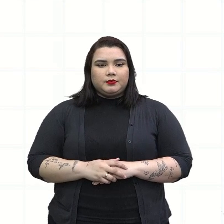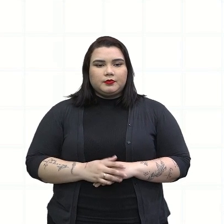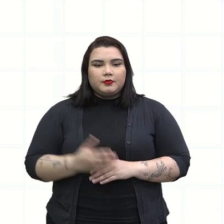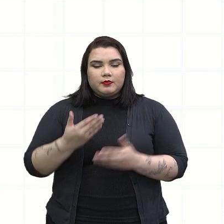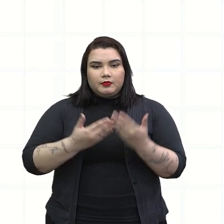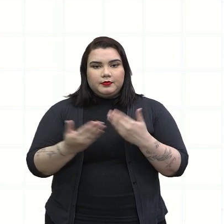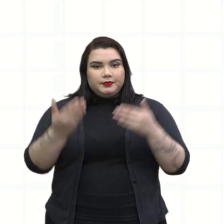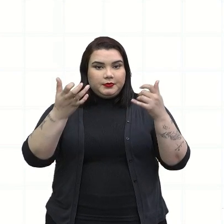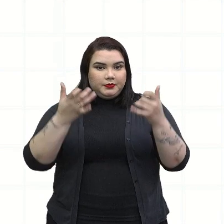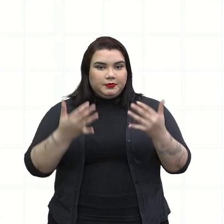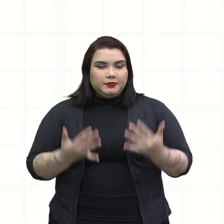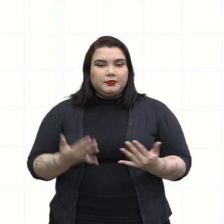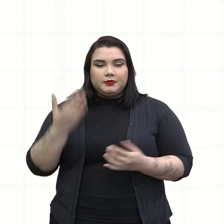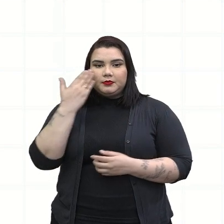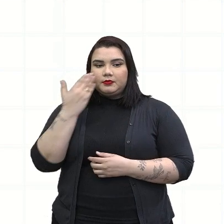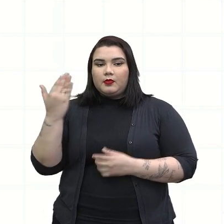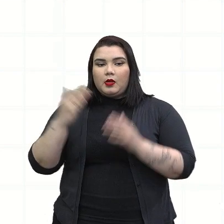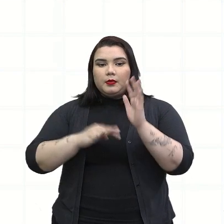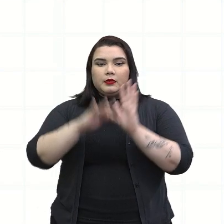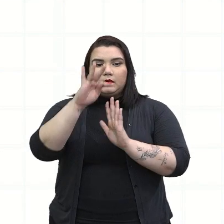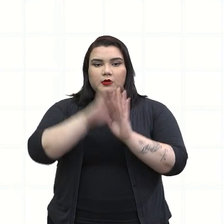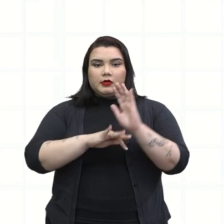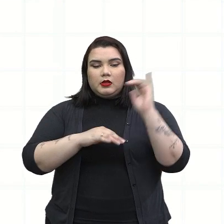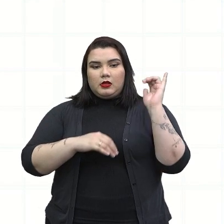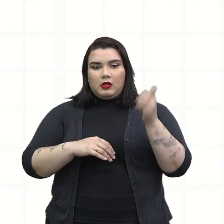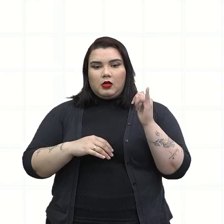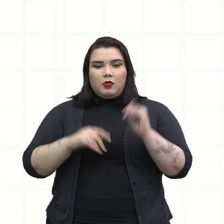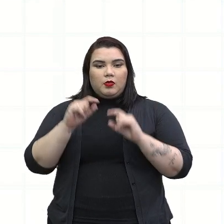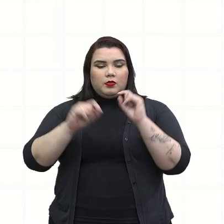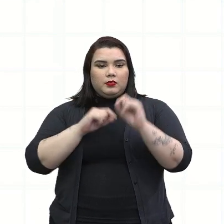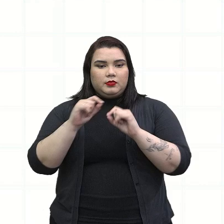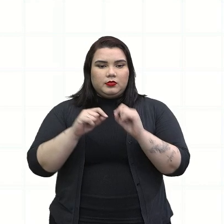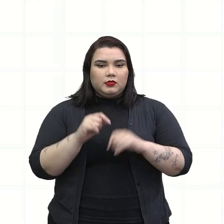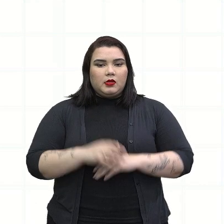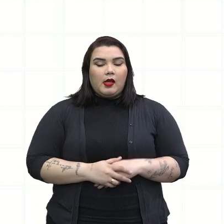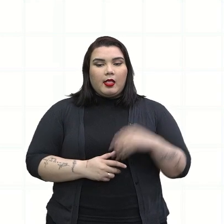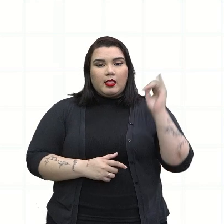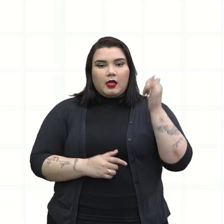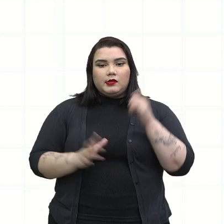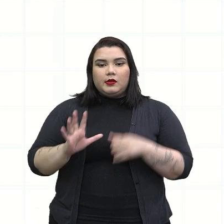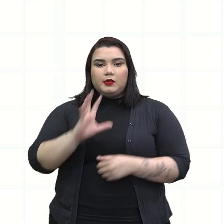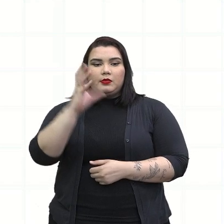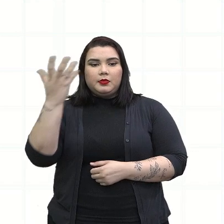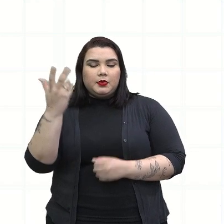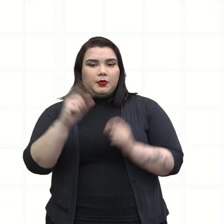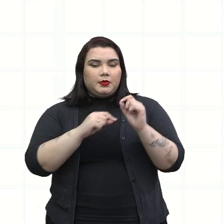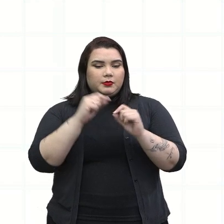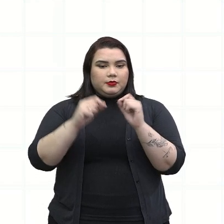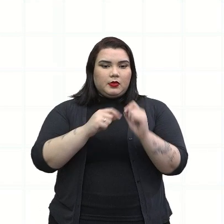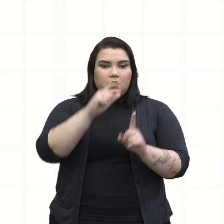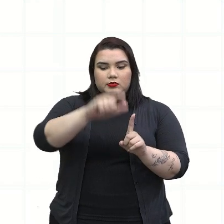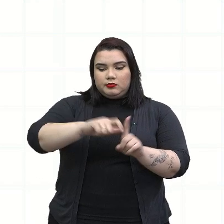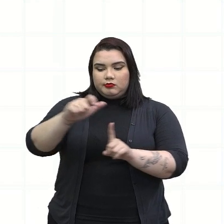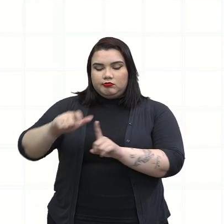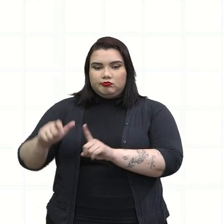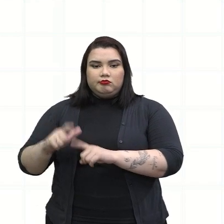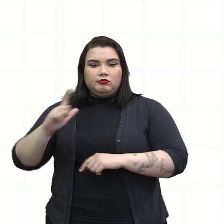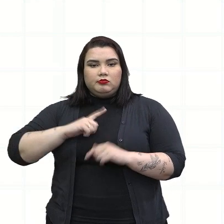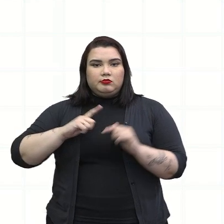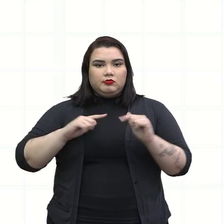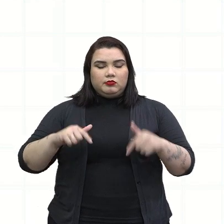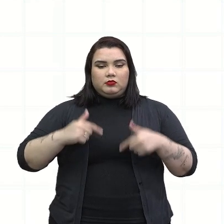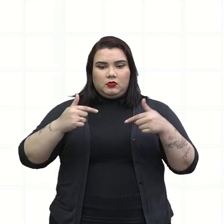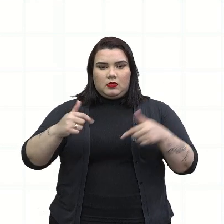mais sobre isso. O texto narrativo se trata da narração de acontecimentos em que